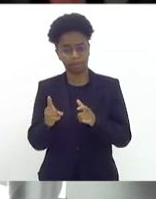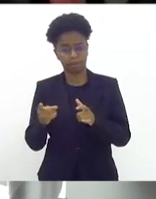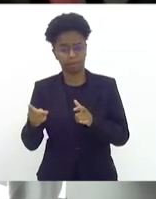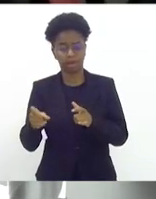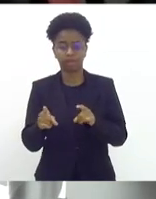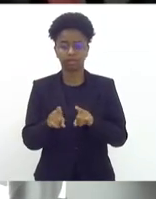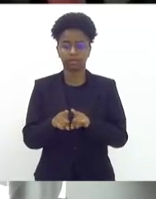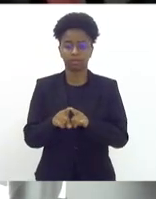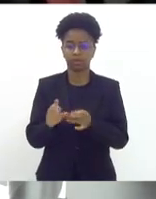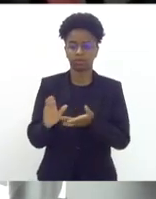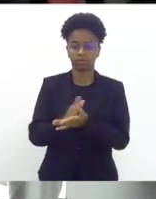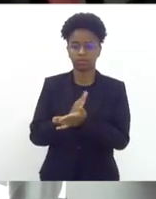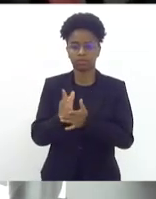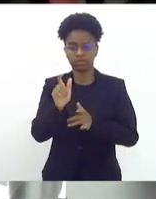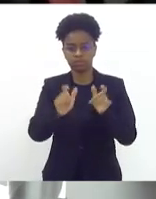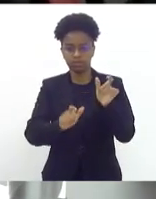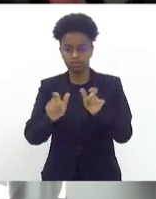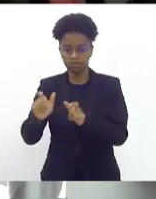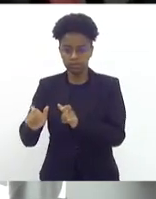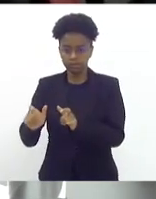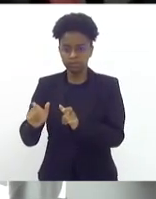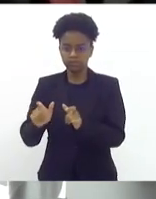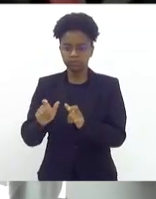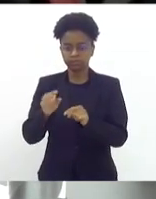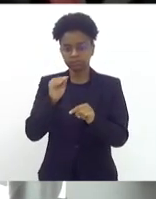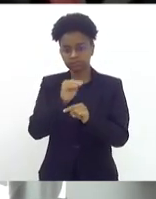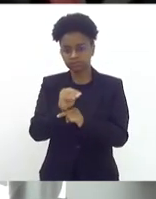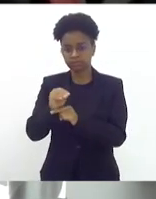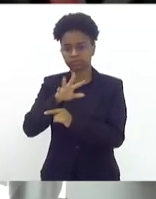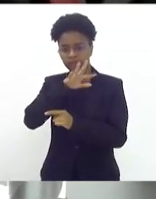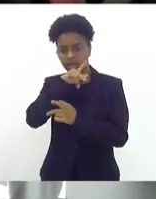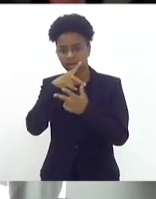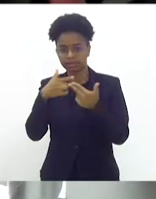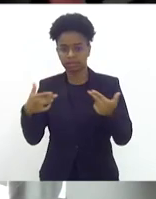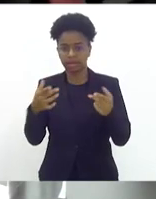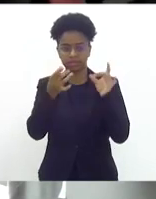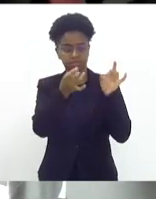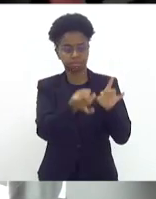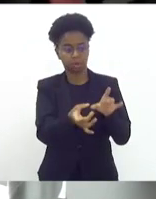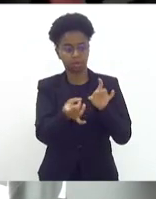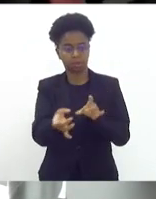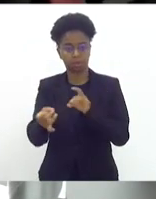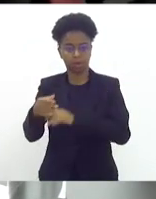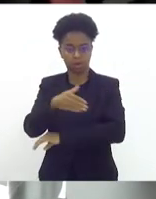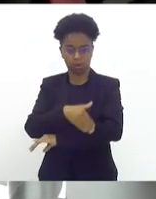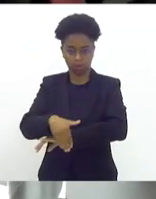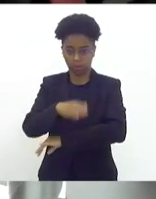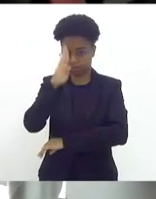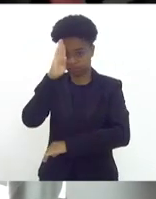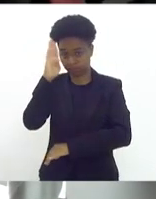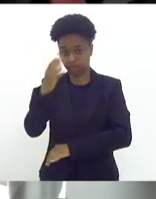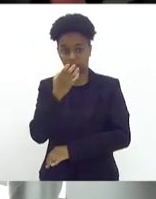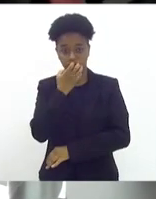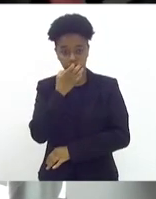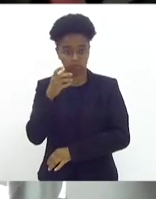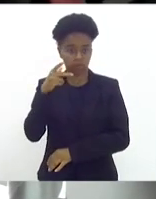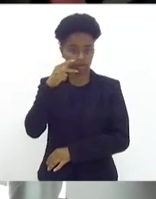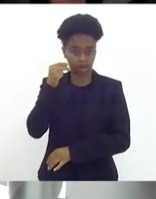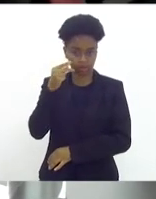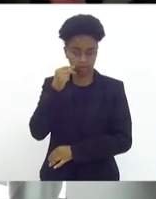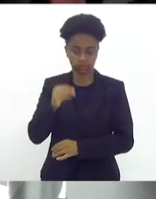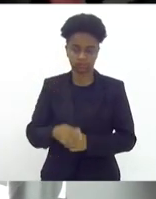pessoas individuais, que cuidam dos animais abandonados, principalmente cães e gatos.